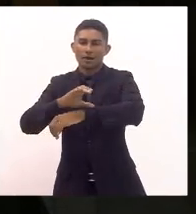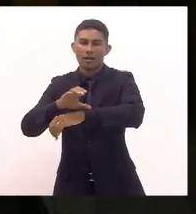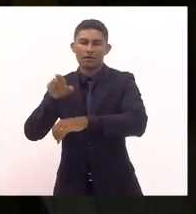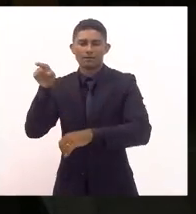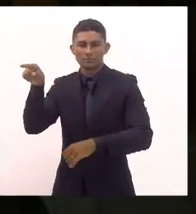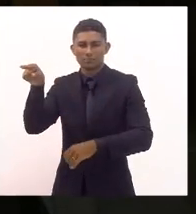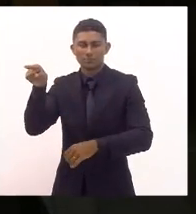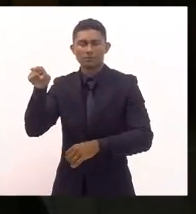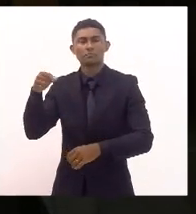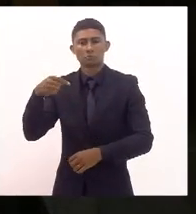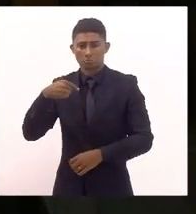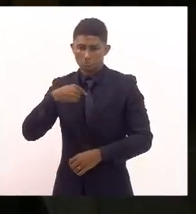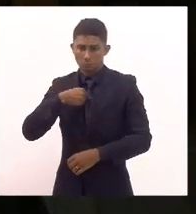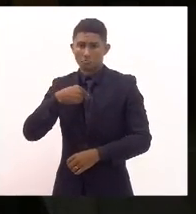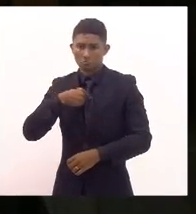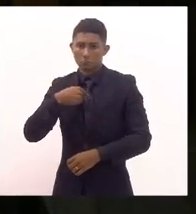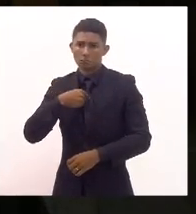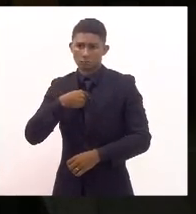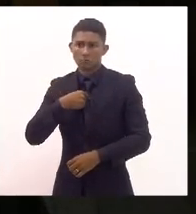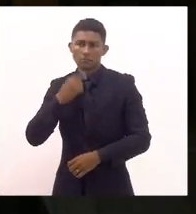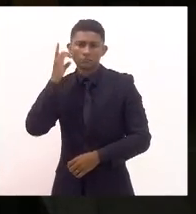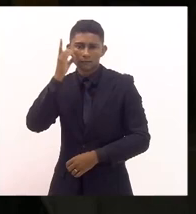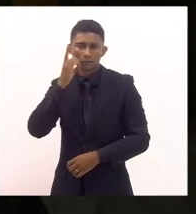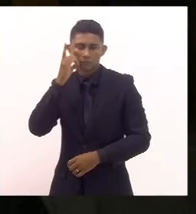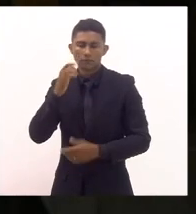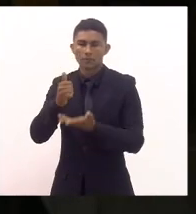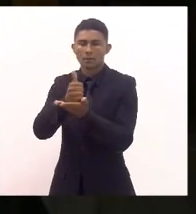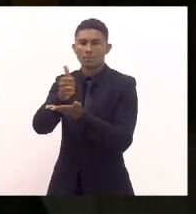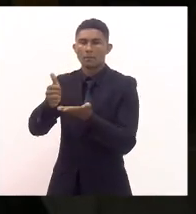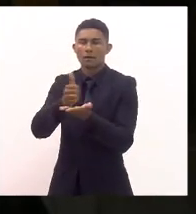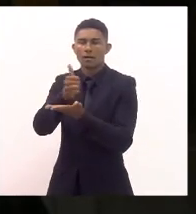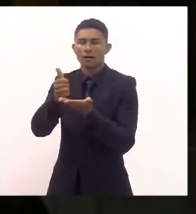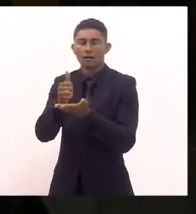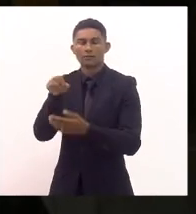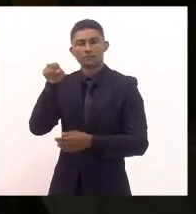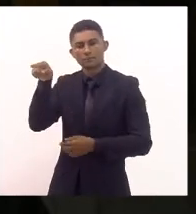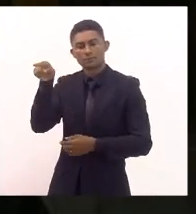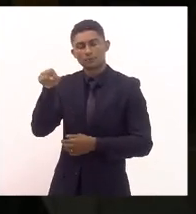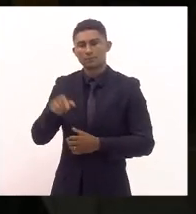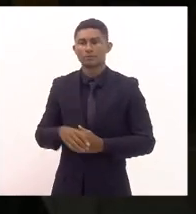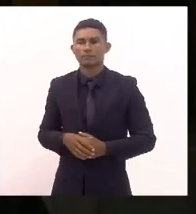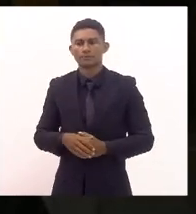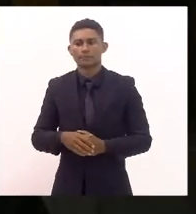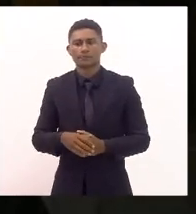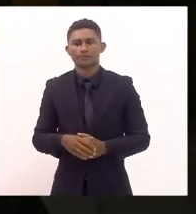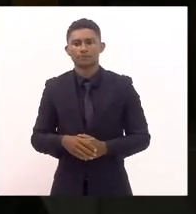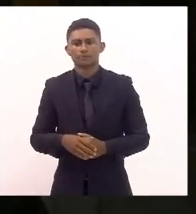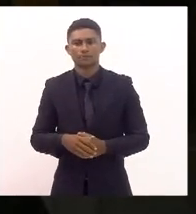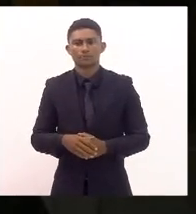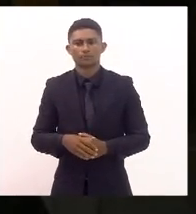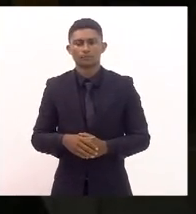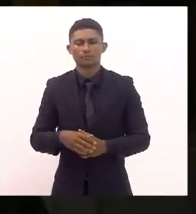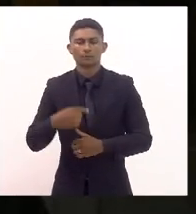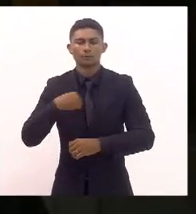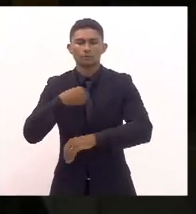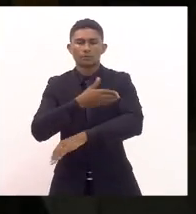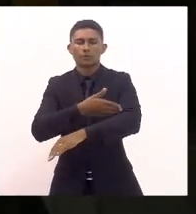e eu como parlamentar e tenho minha base eleitoral e eu costumo